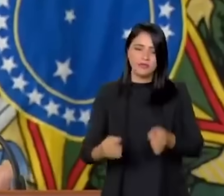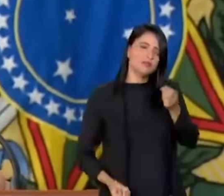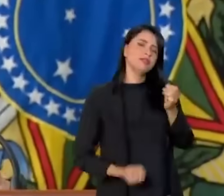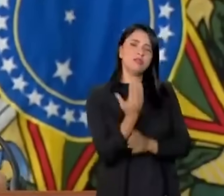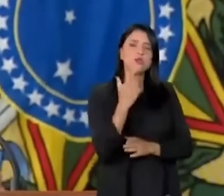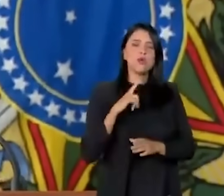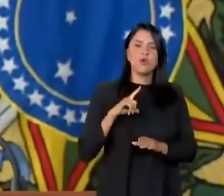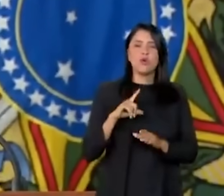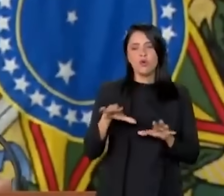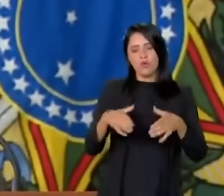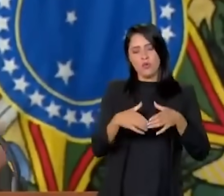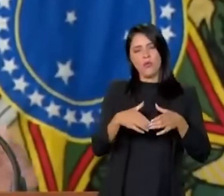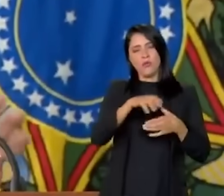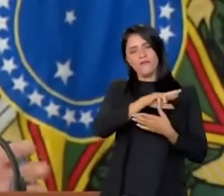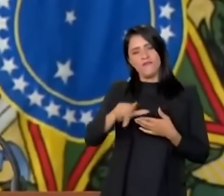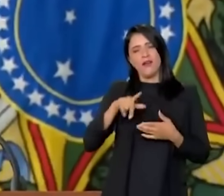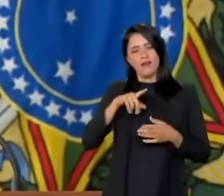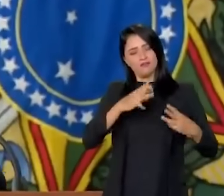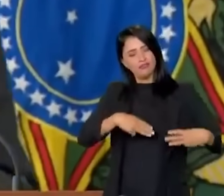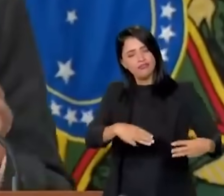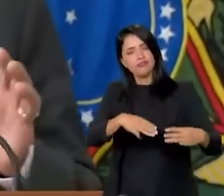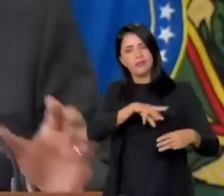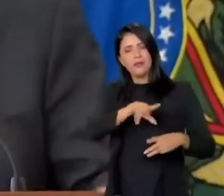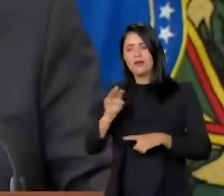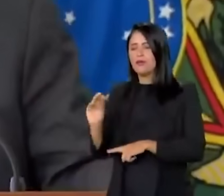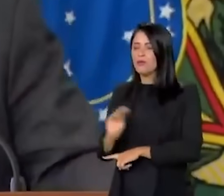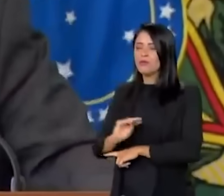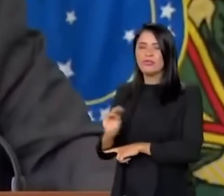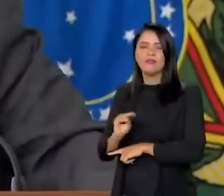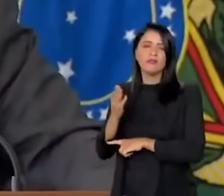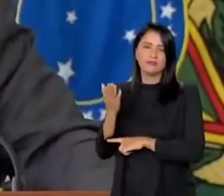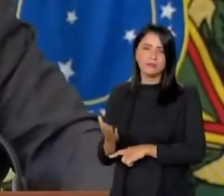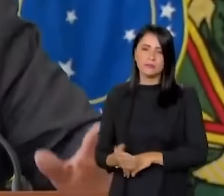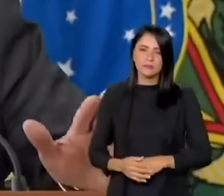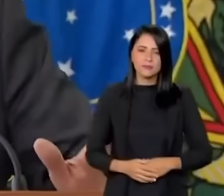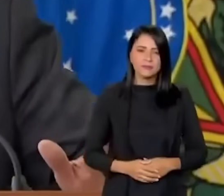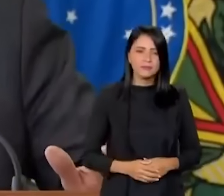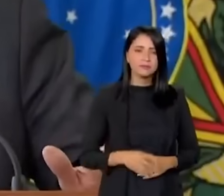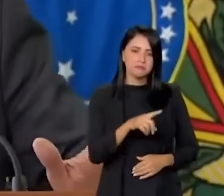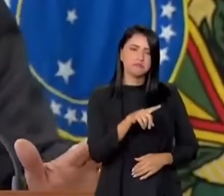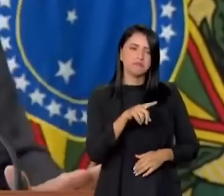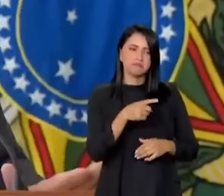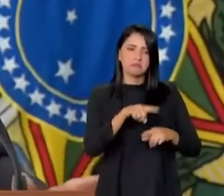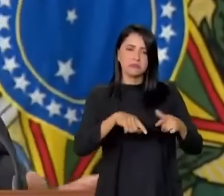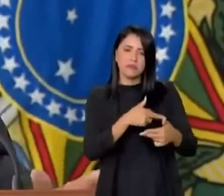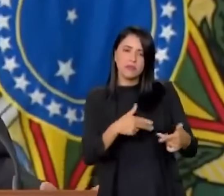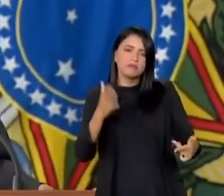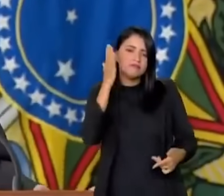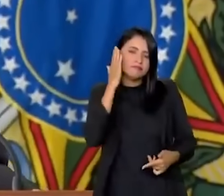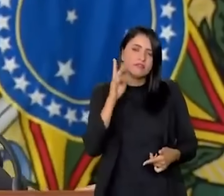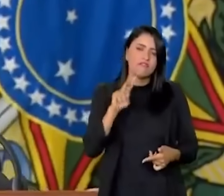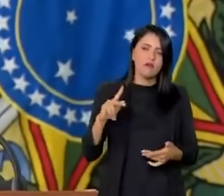comitê, sabe, de vários ministérios para cuidar dessa coisa, para saber se